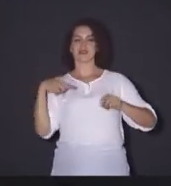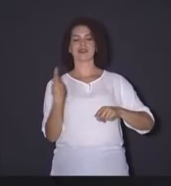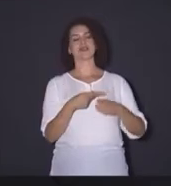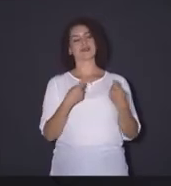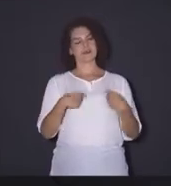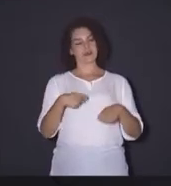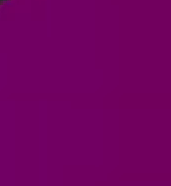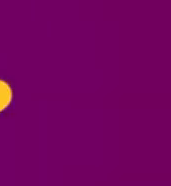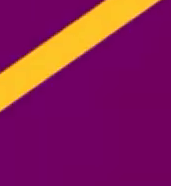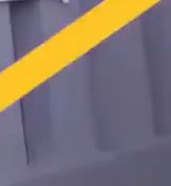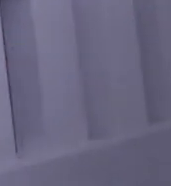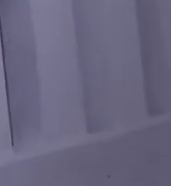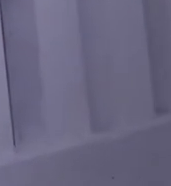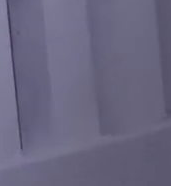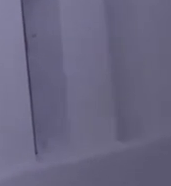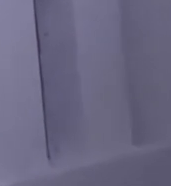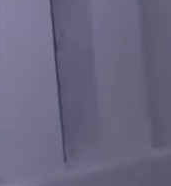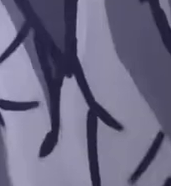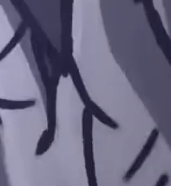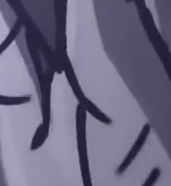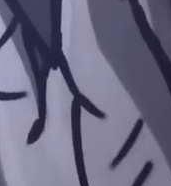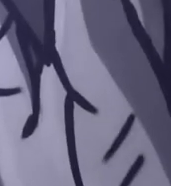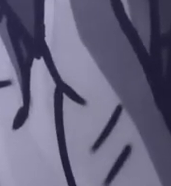e amar com coragem